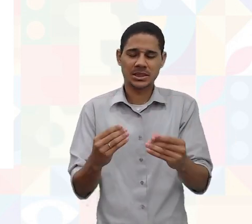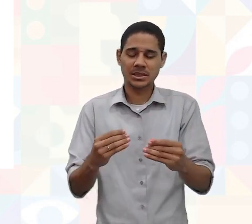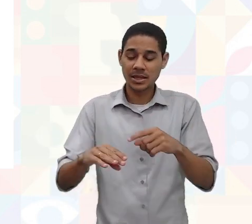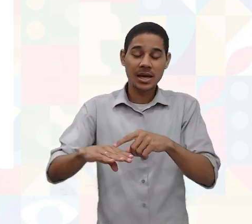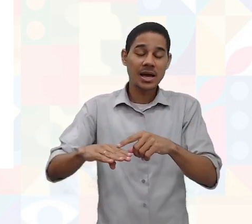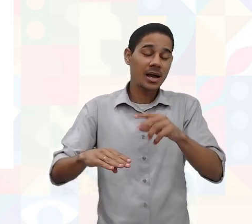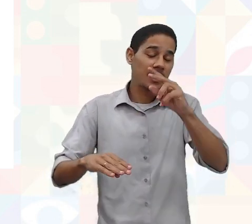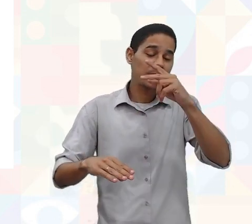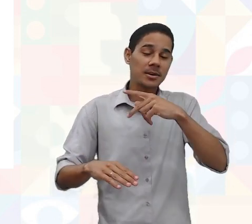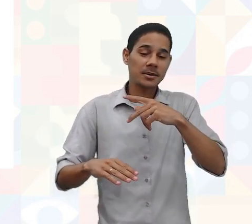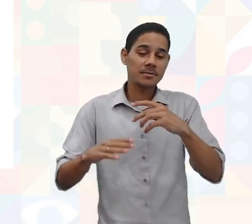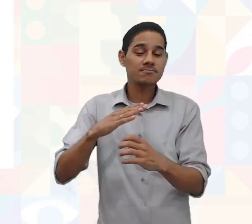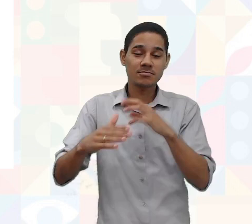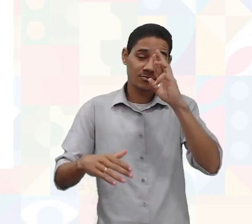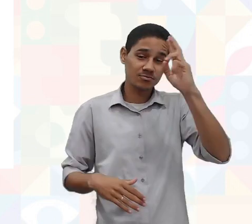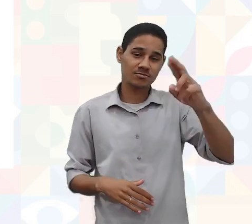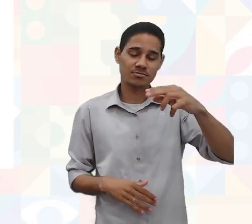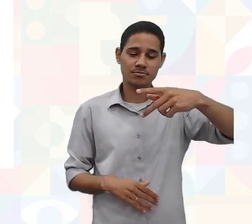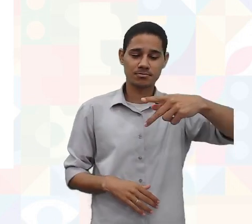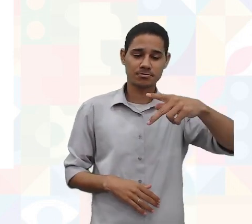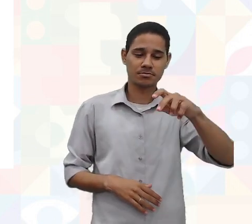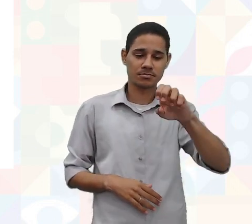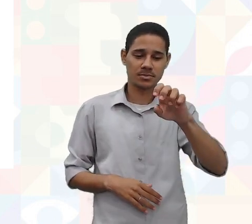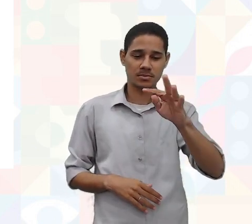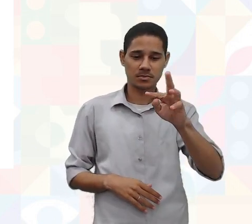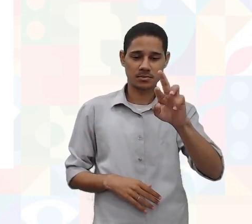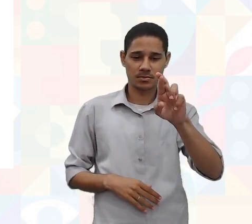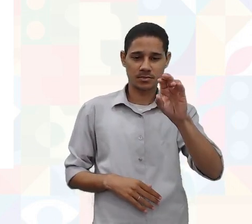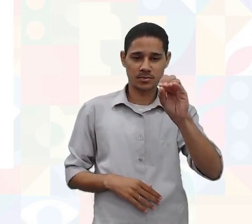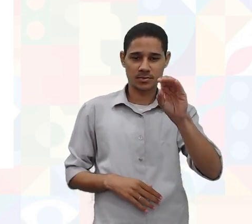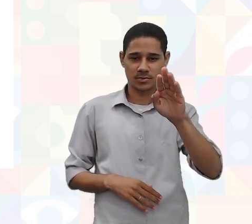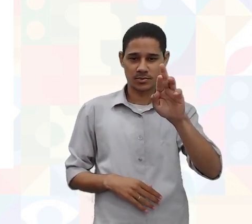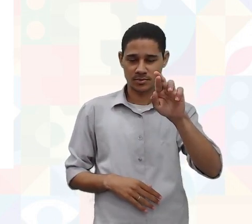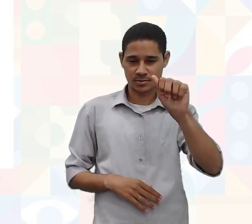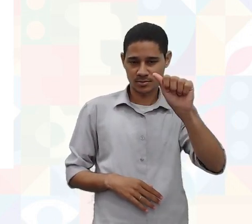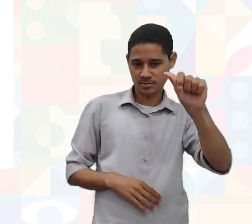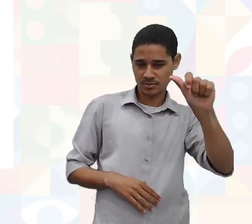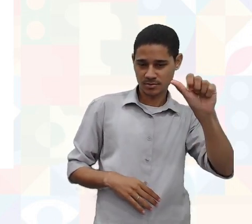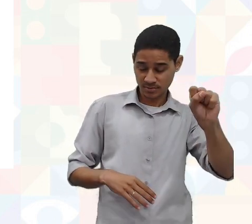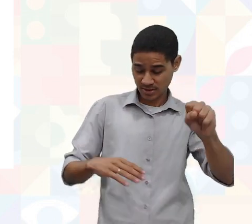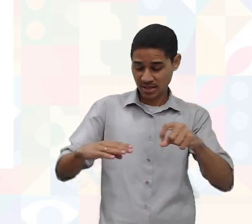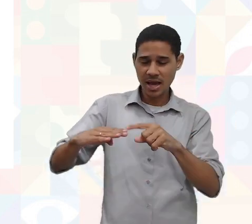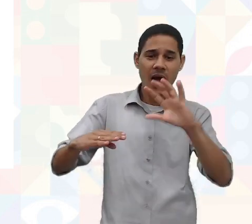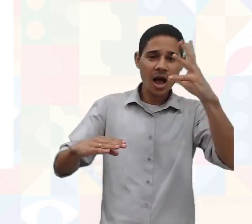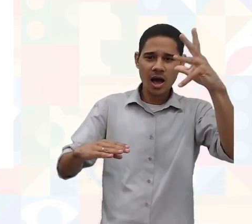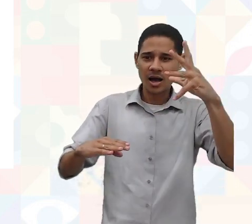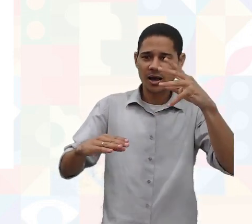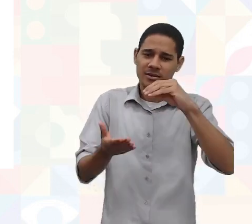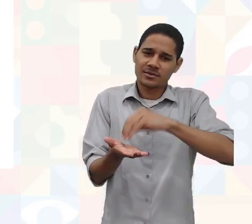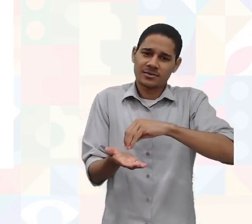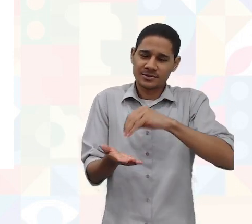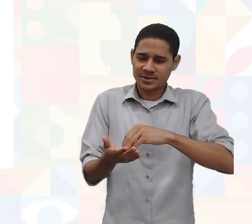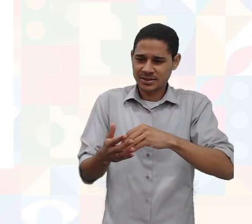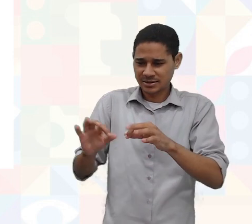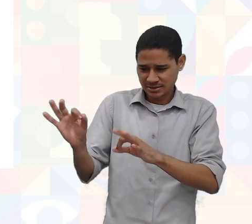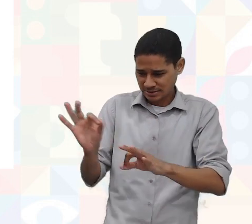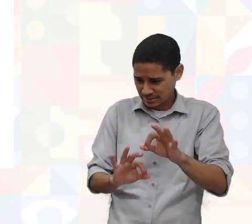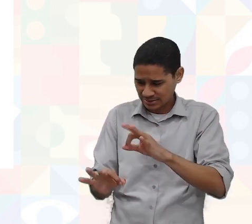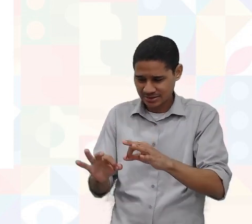Petrobras e as causas foram erro na manutenção e falha dos procedimentos operacionais, que gerou uma